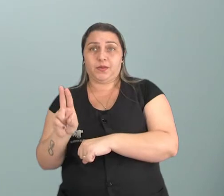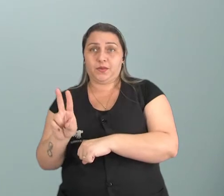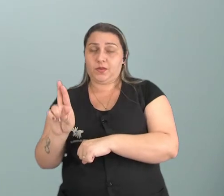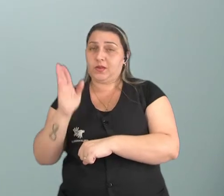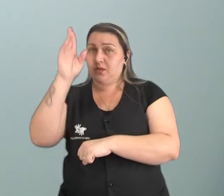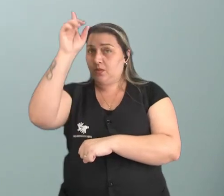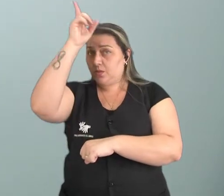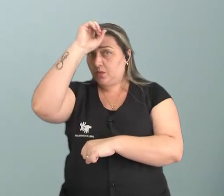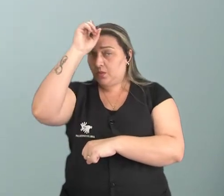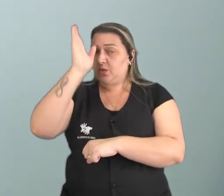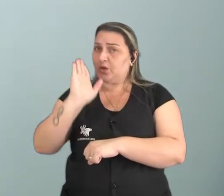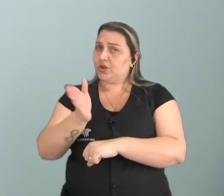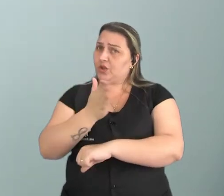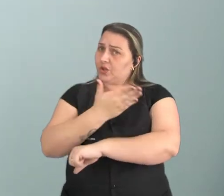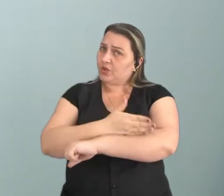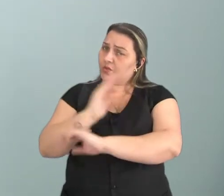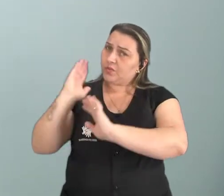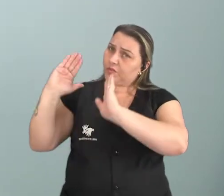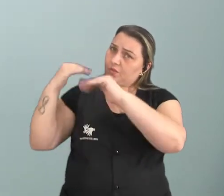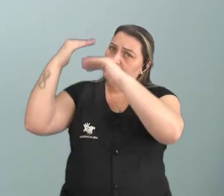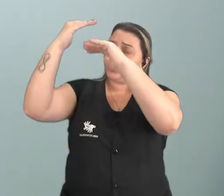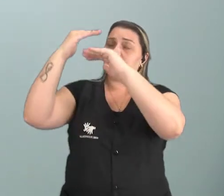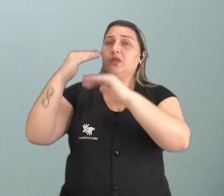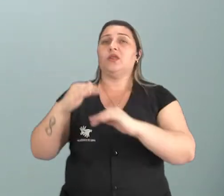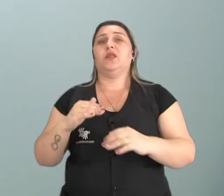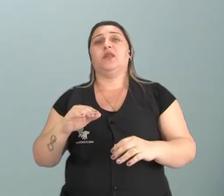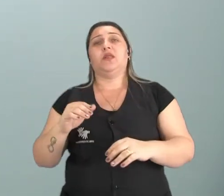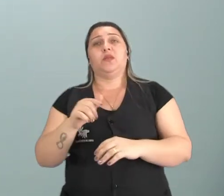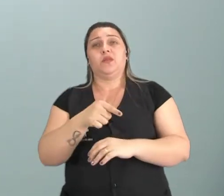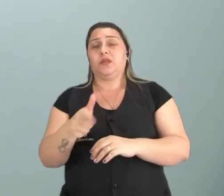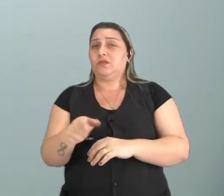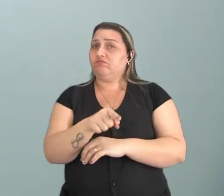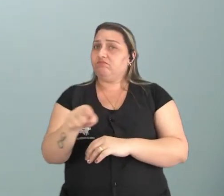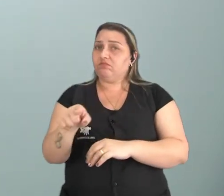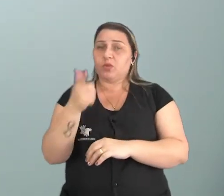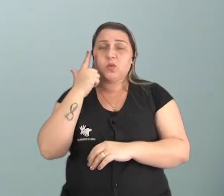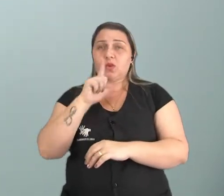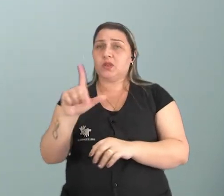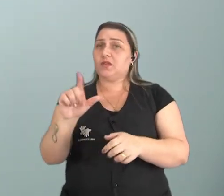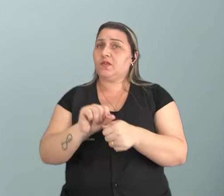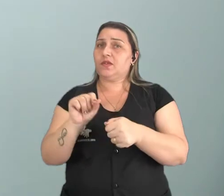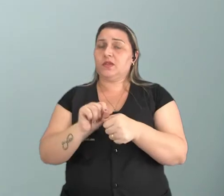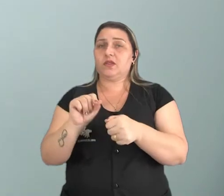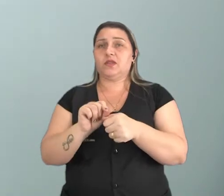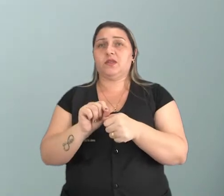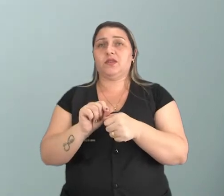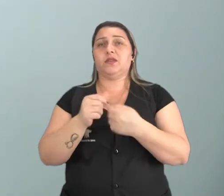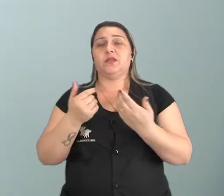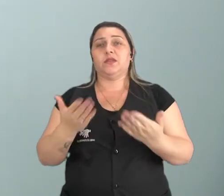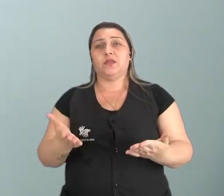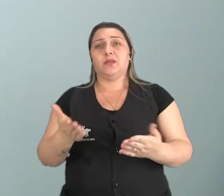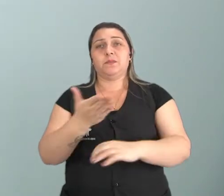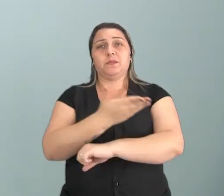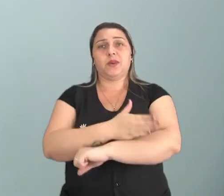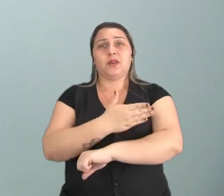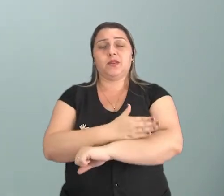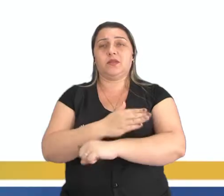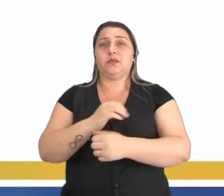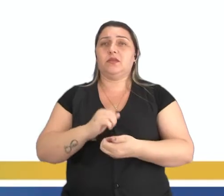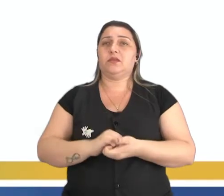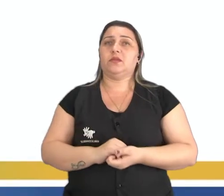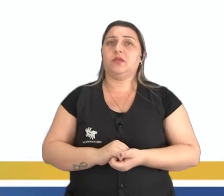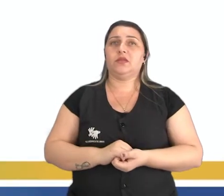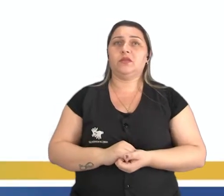estão praticando, pessoas avançadas. E que não quer dizer que você não consiga fazer, é tudo questão de prática. Vamos